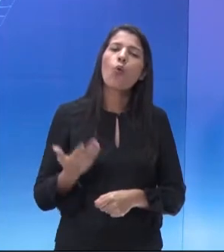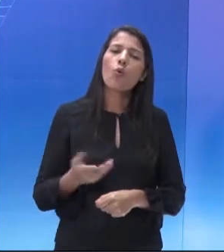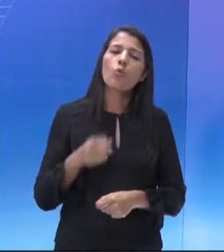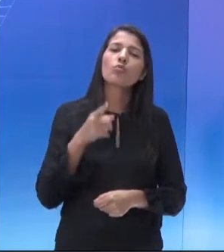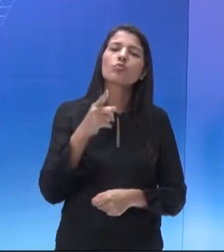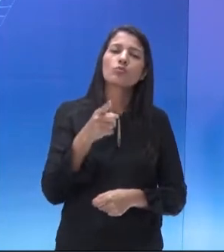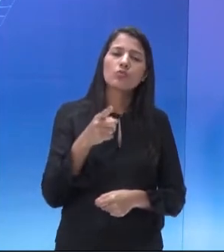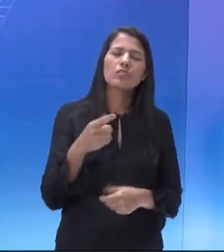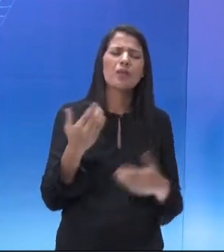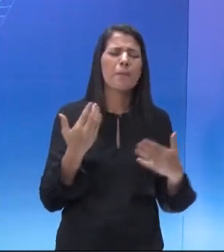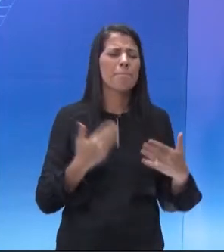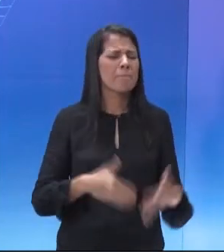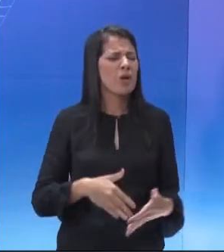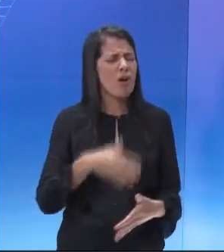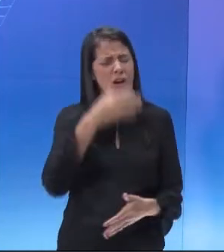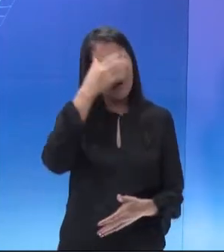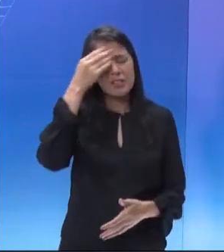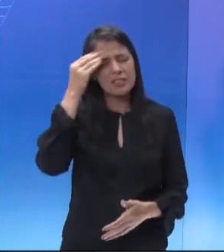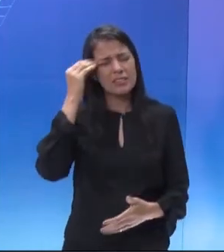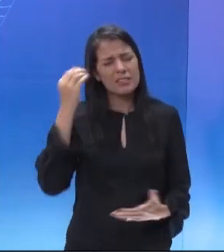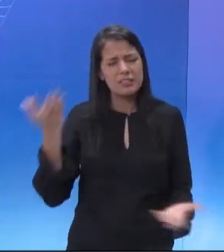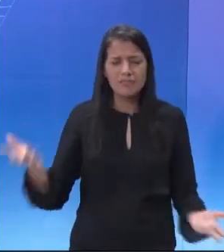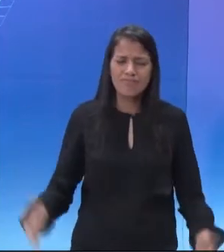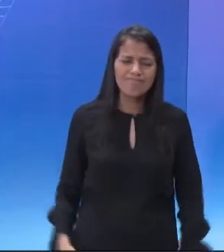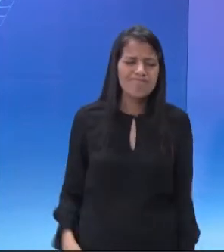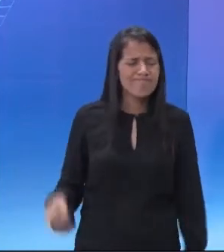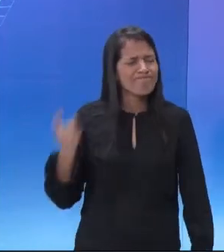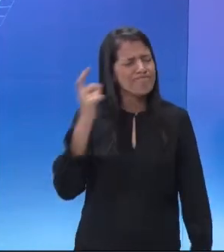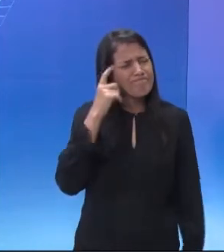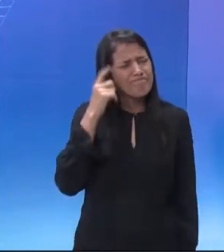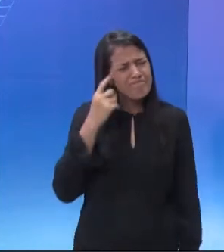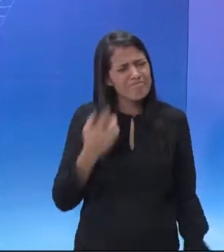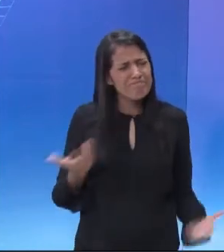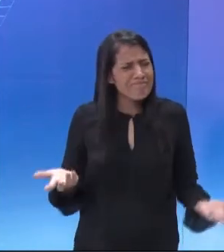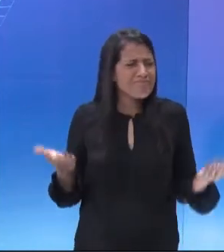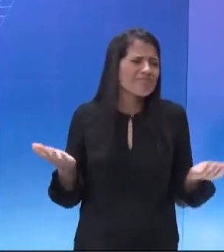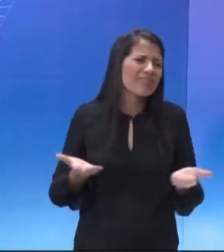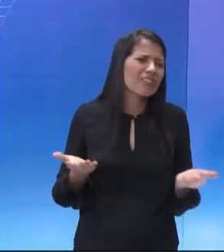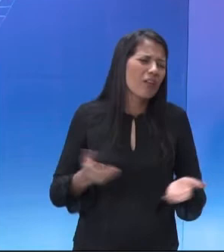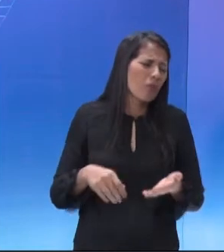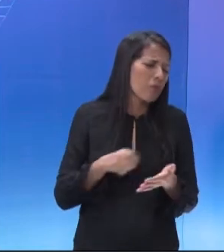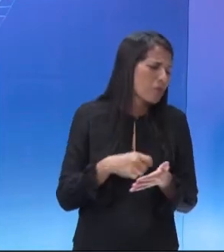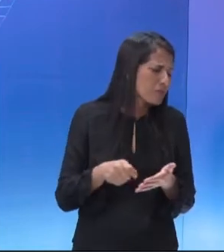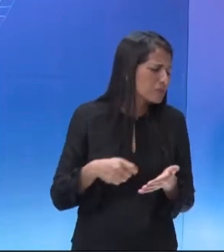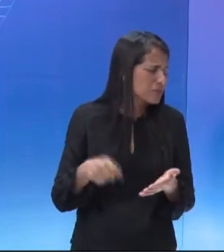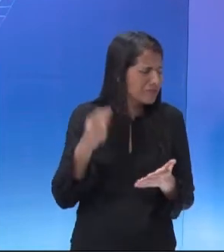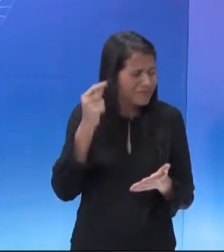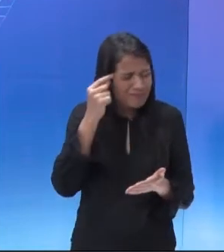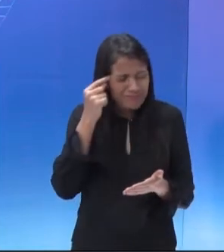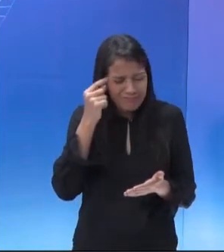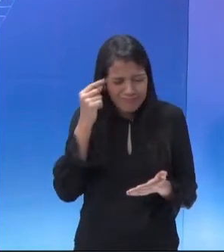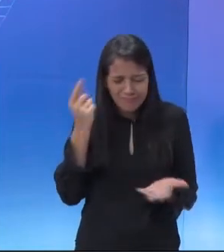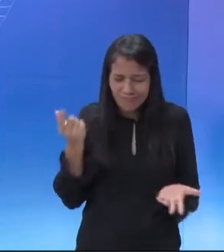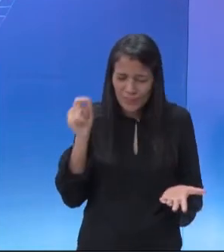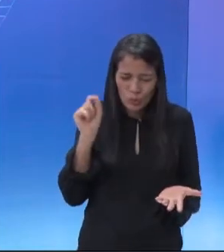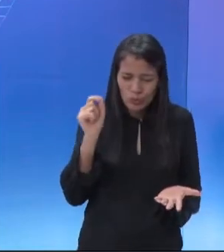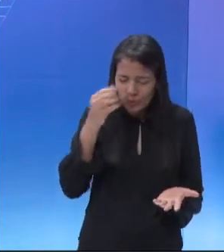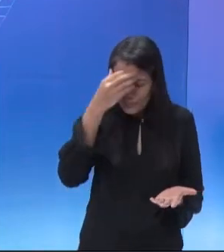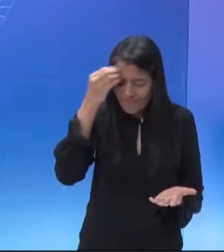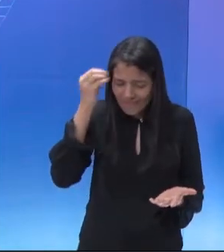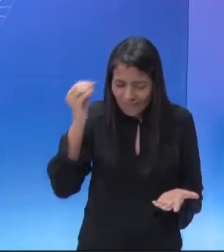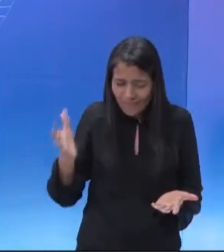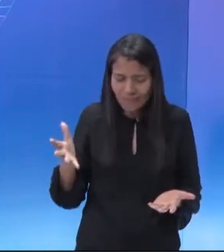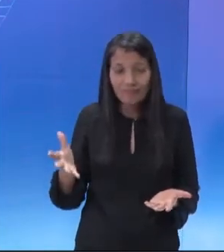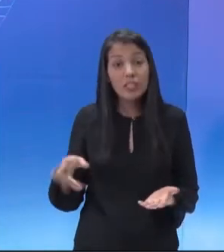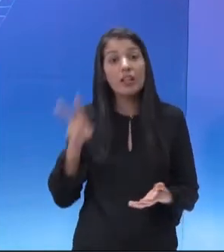na hora que você tiver, mais uma vez eu vou voltar, na hora que você estiver lá no deserto, não estiver lembrando, e agora eu escrevo o quê? E agora